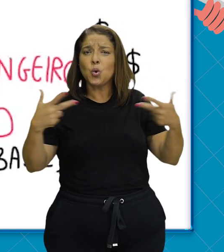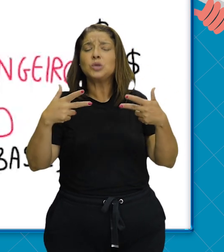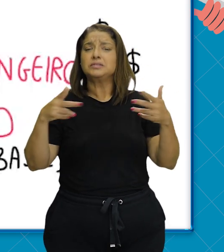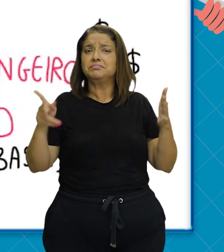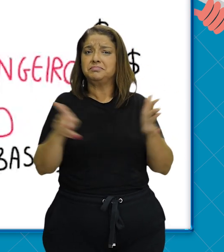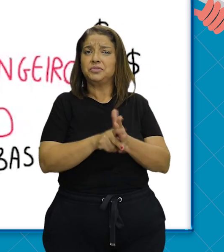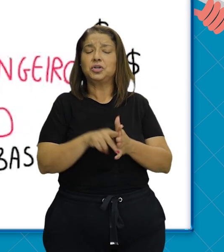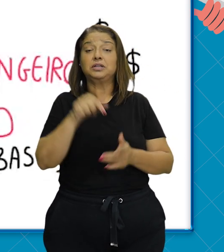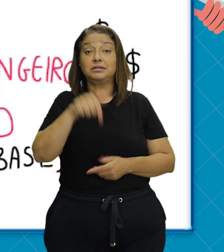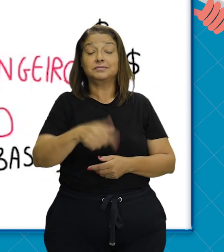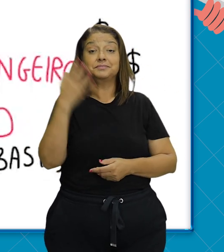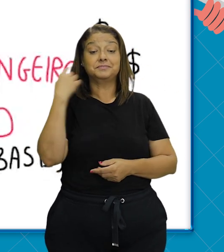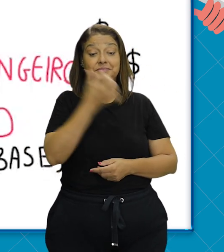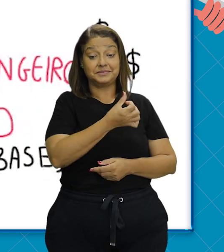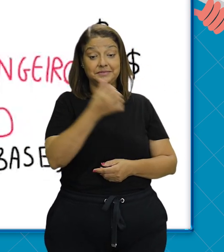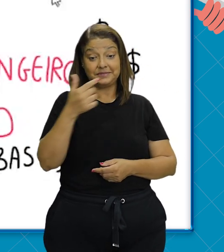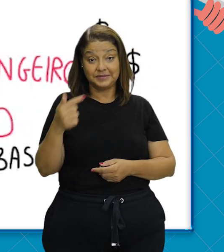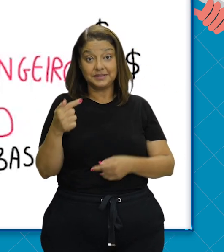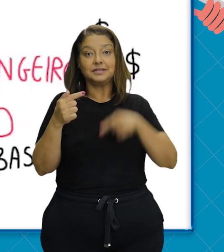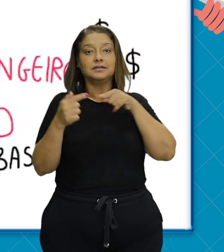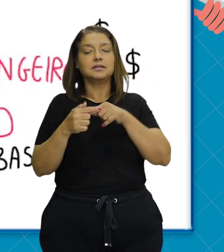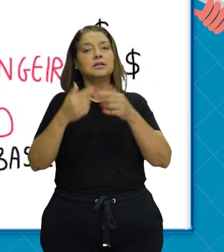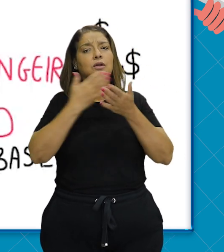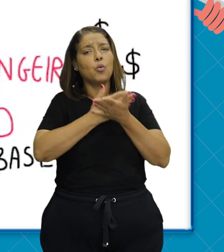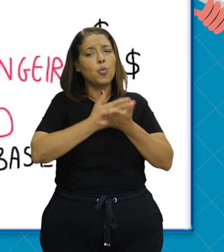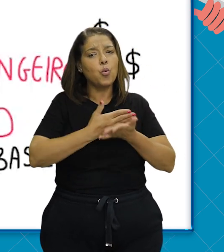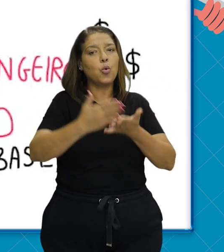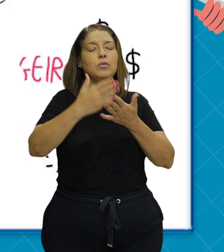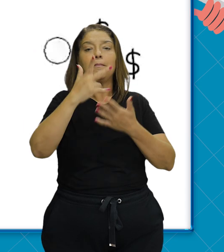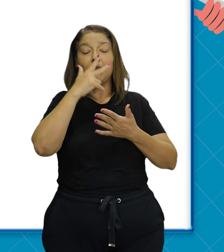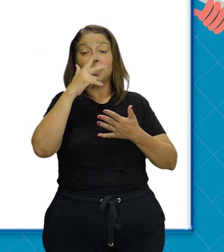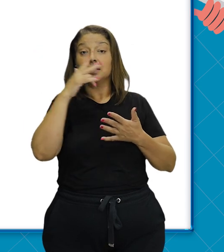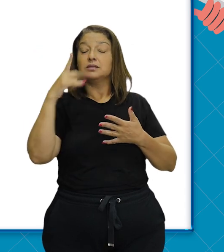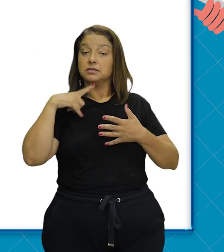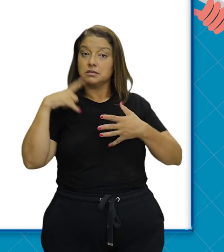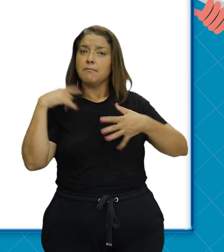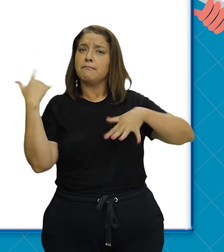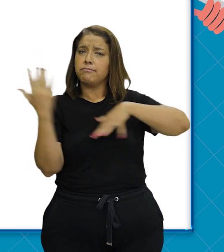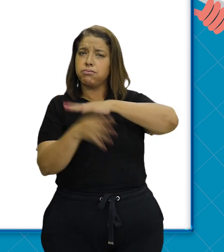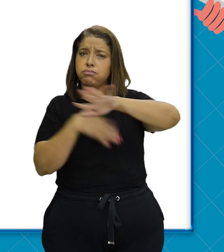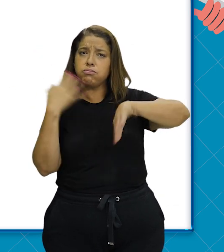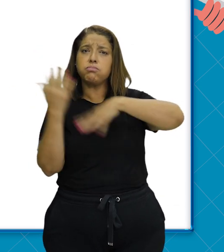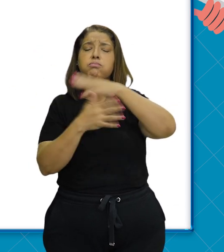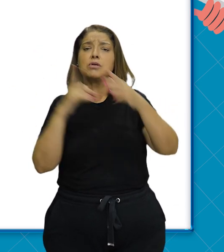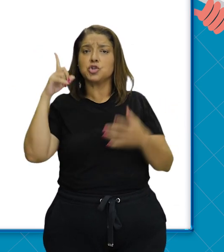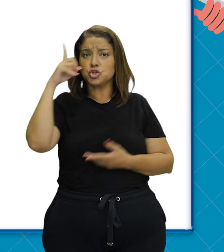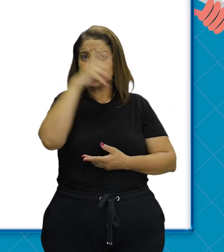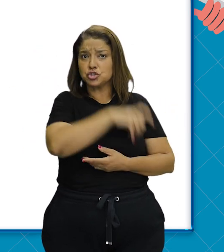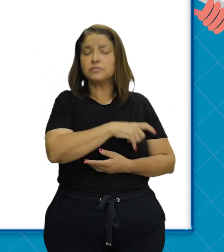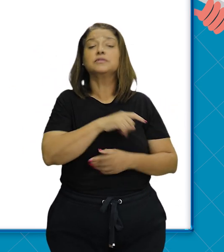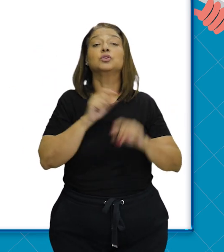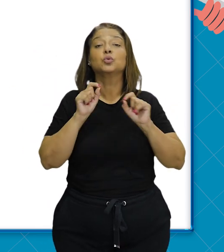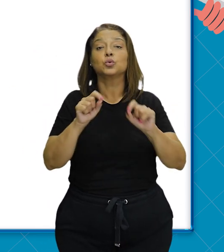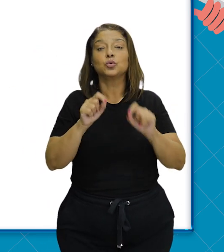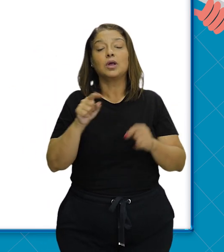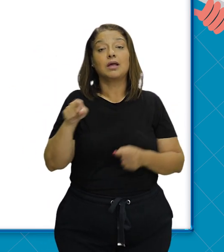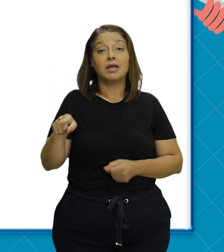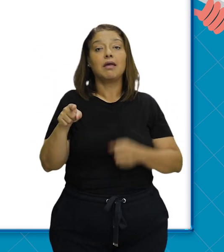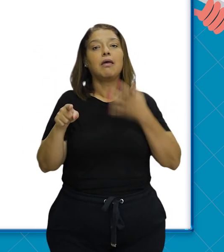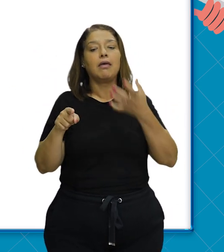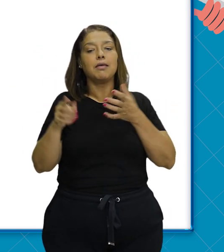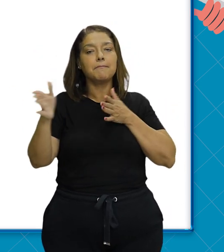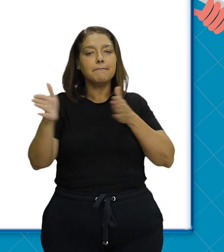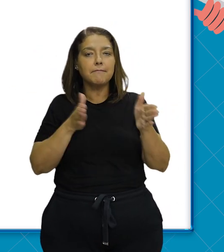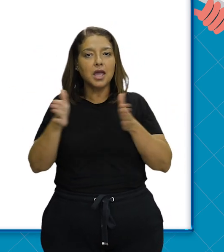base. Em 67, as coisas começaram a ficar intensas. O general Arthur da Costa e Silva assumiu o mandato, que foi